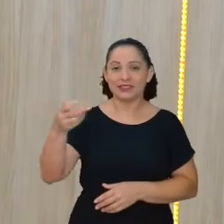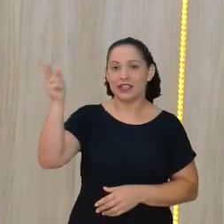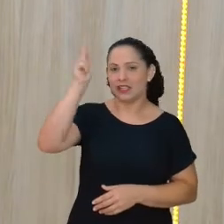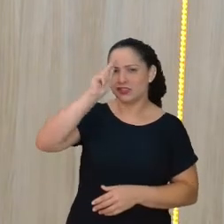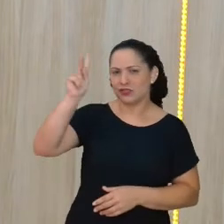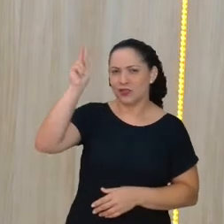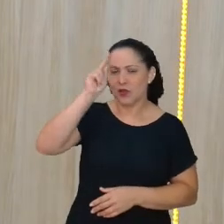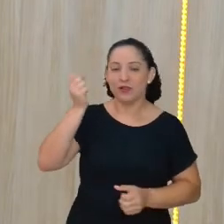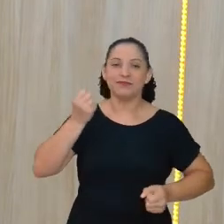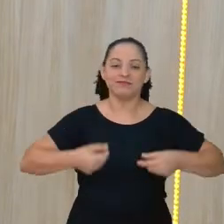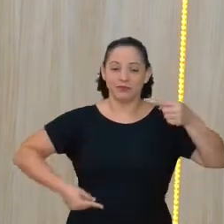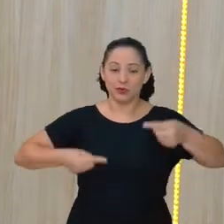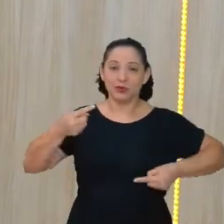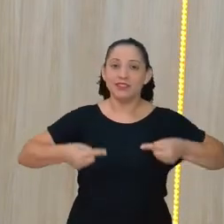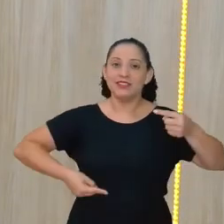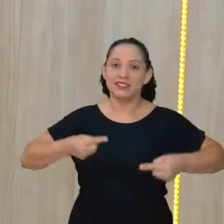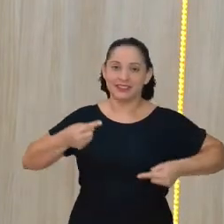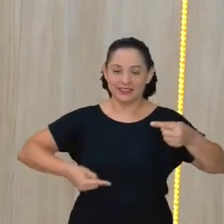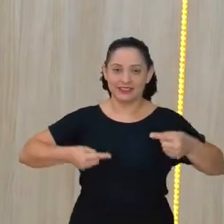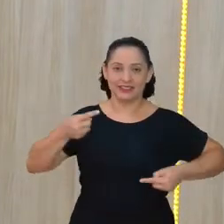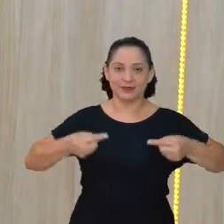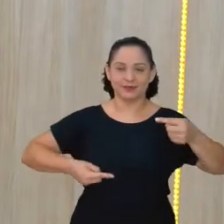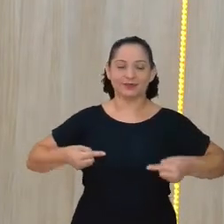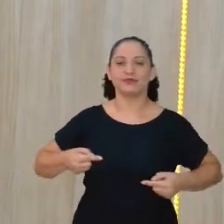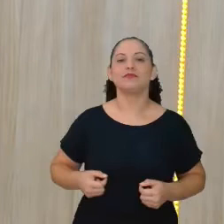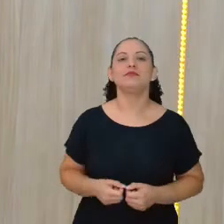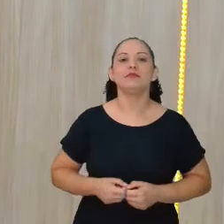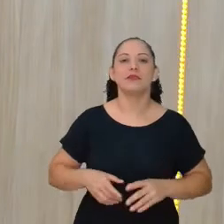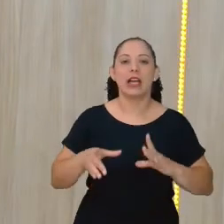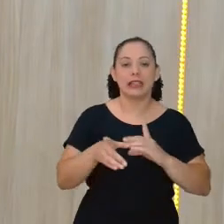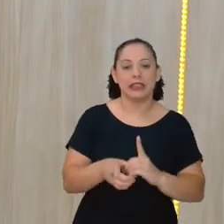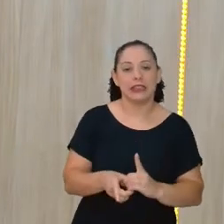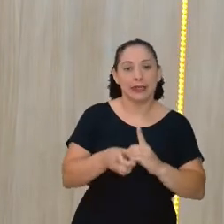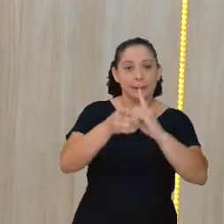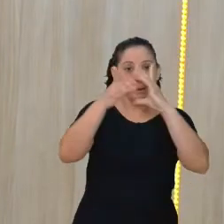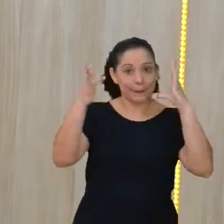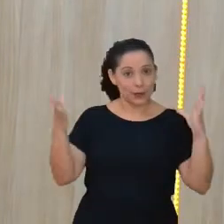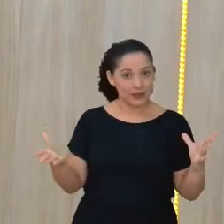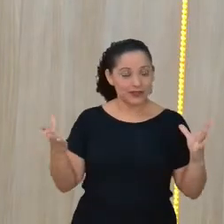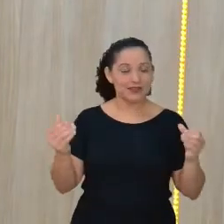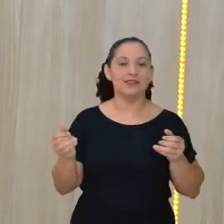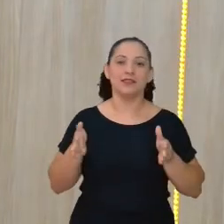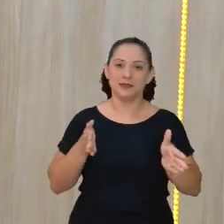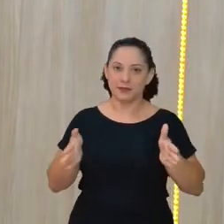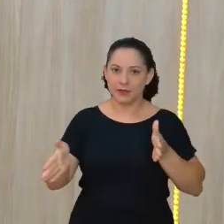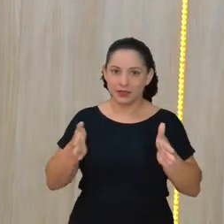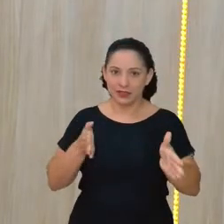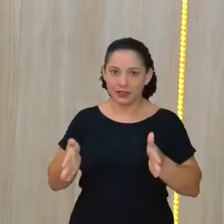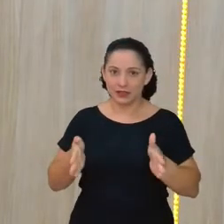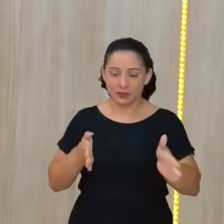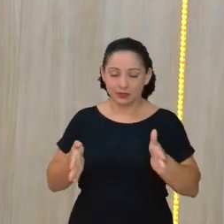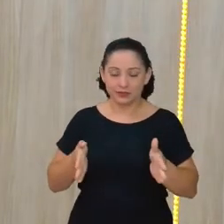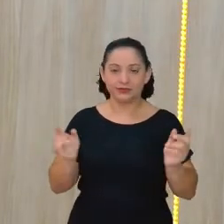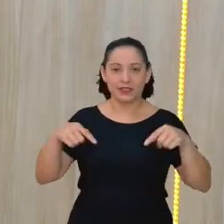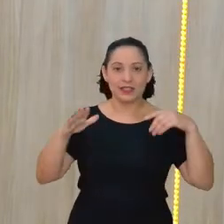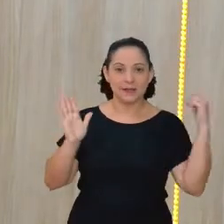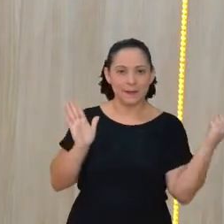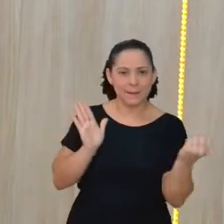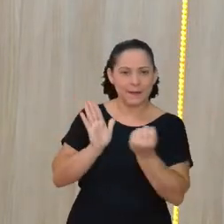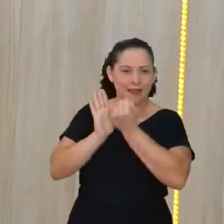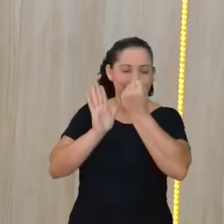que é o período político. Então, na democracia, esse período, esse marco,